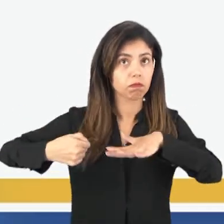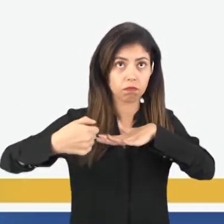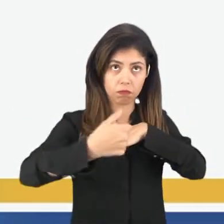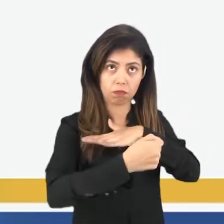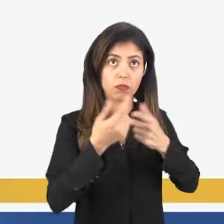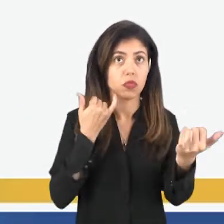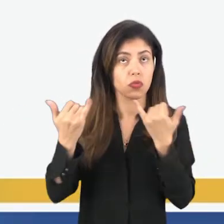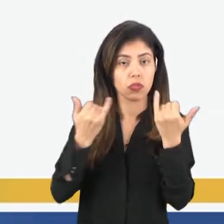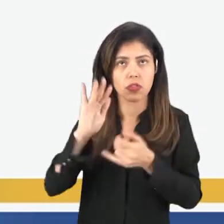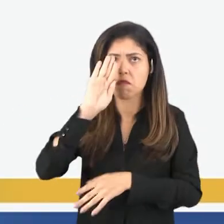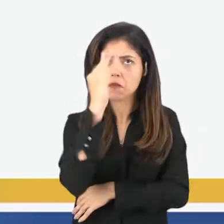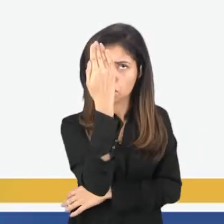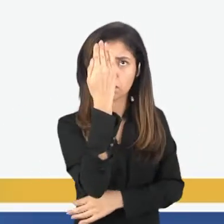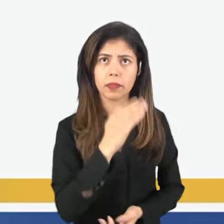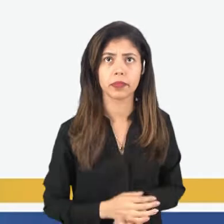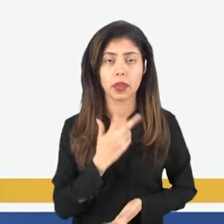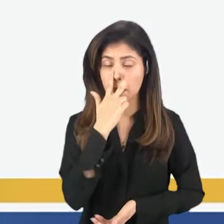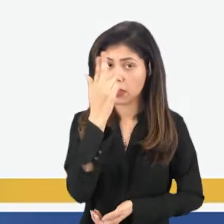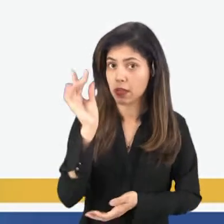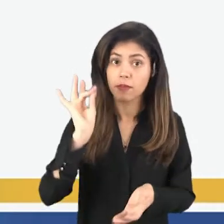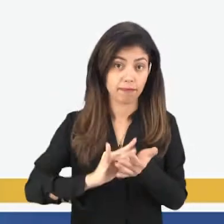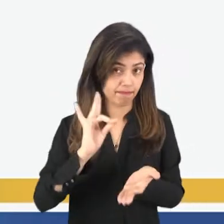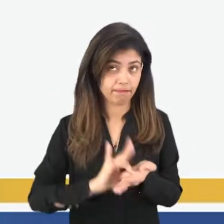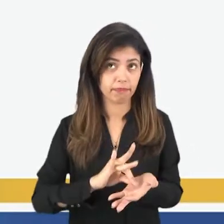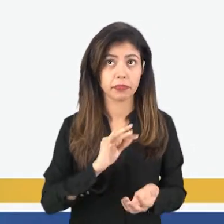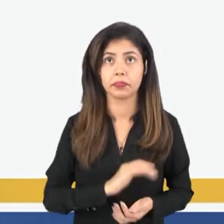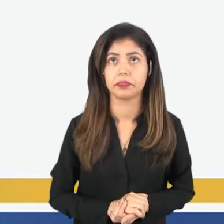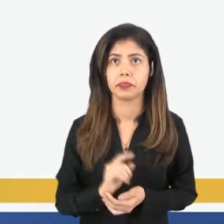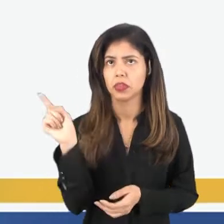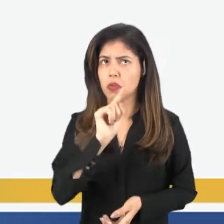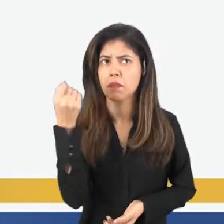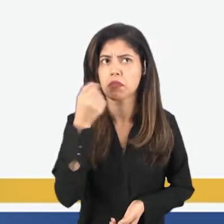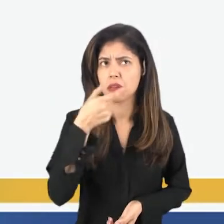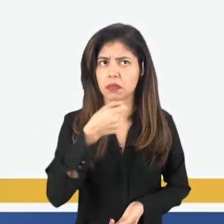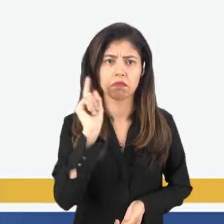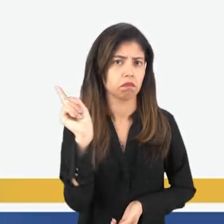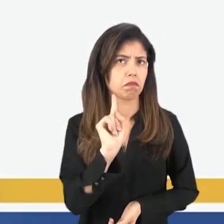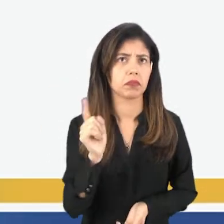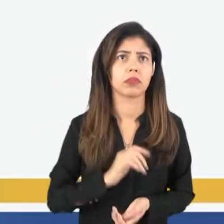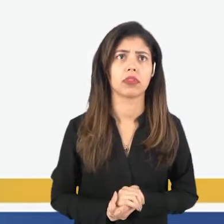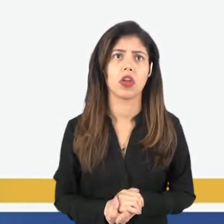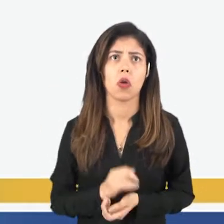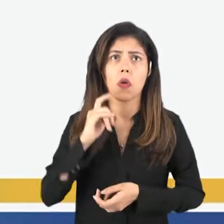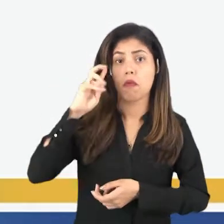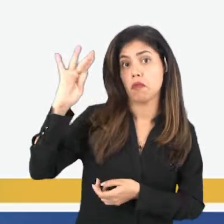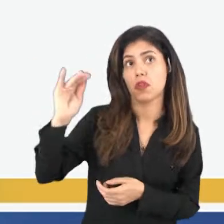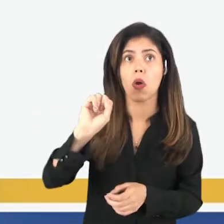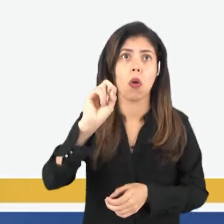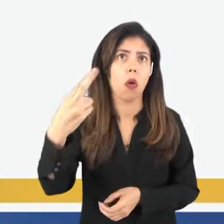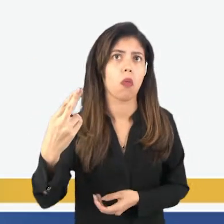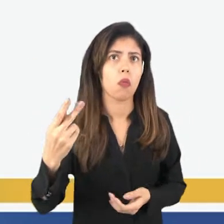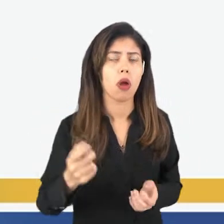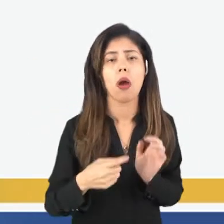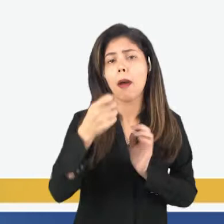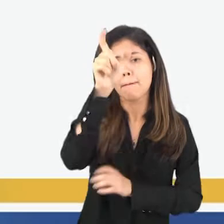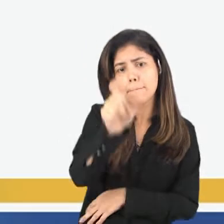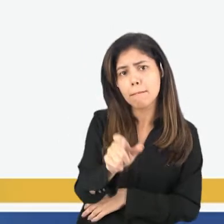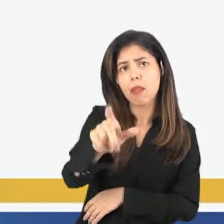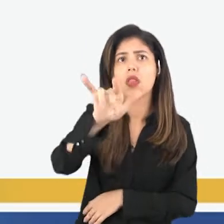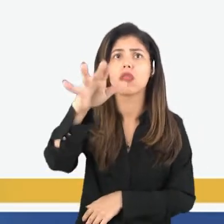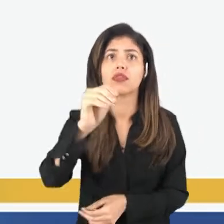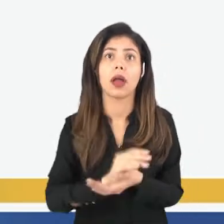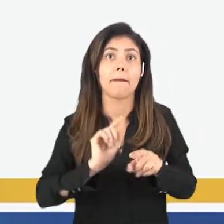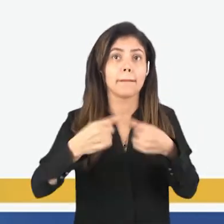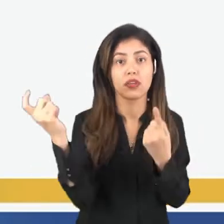news são notícias falsas, mas que aparentam ser verdadeiras. Não é uma piada, uma obra de ficção ou uma peça lúdica, mas